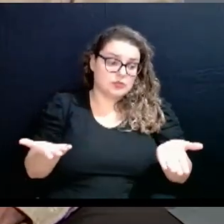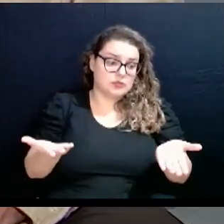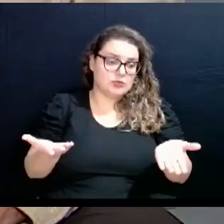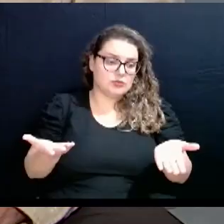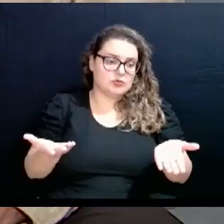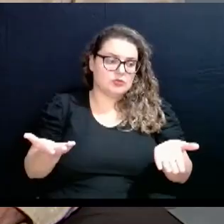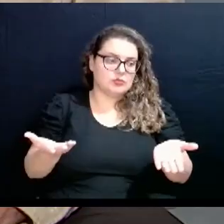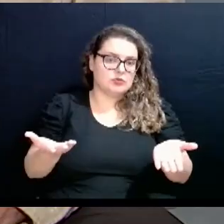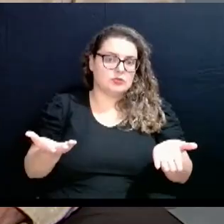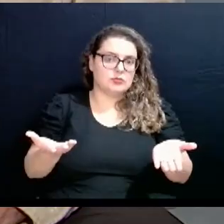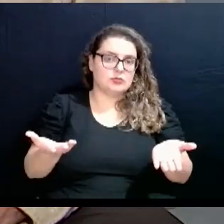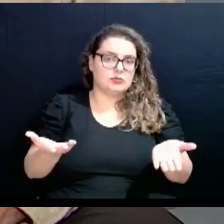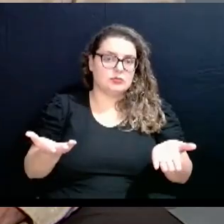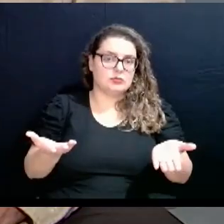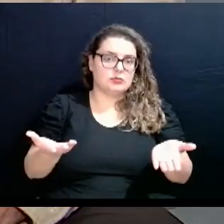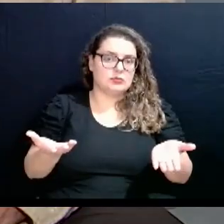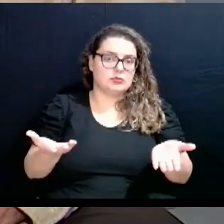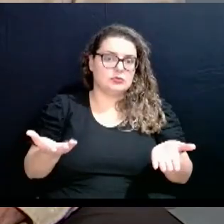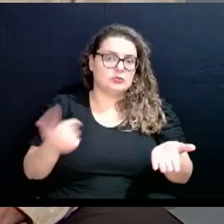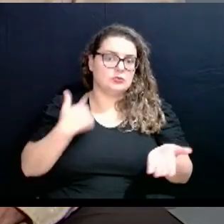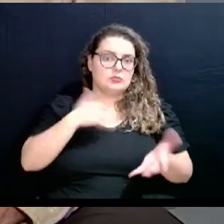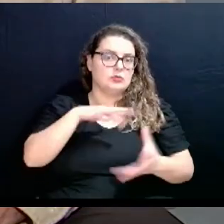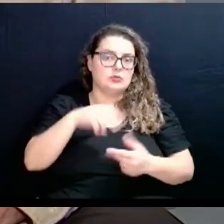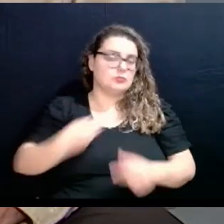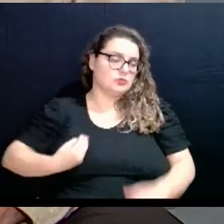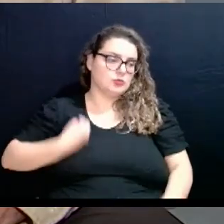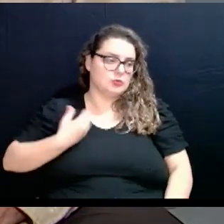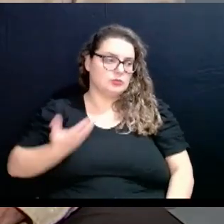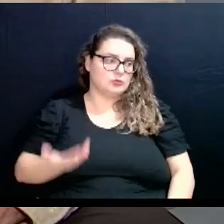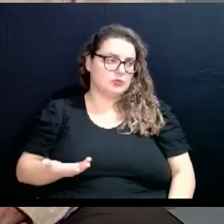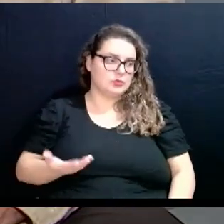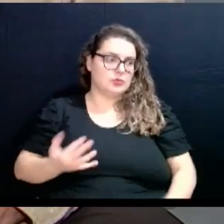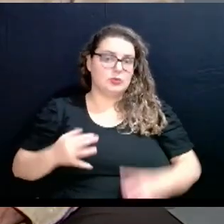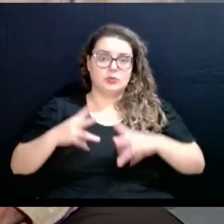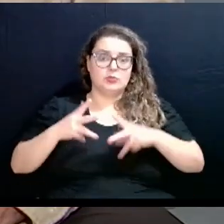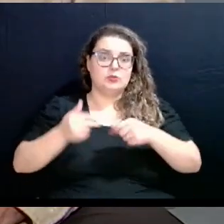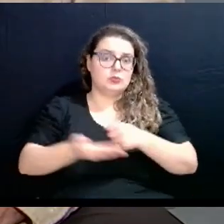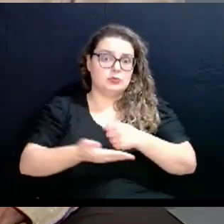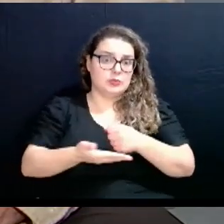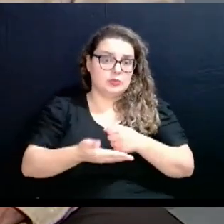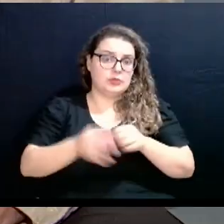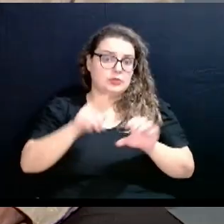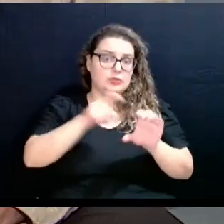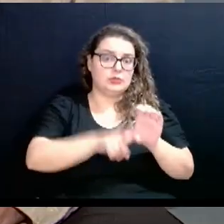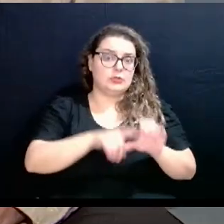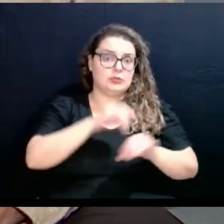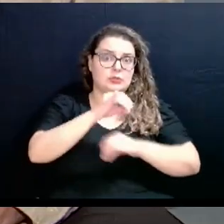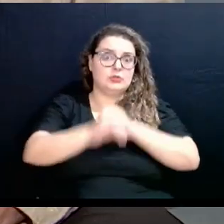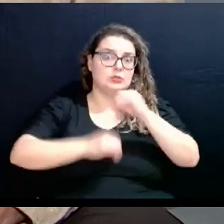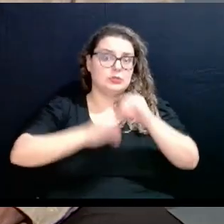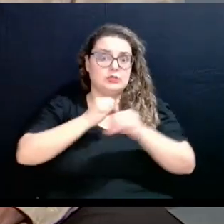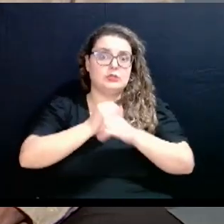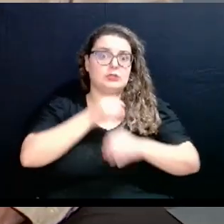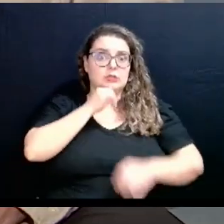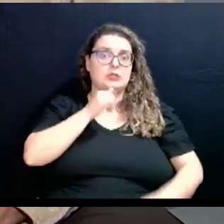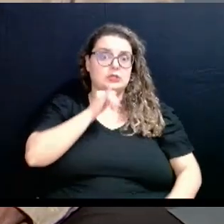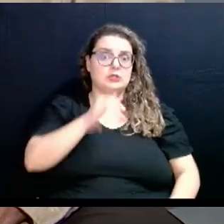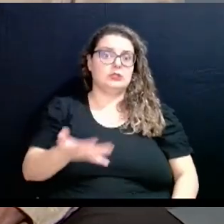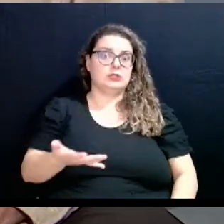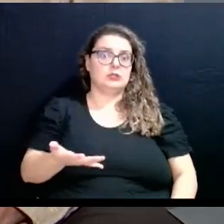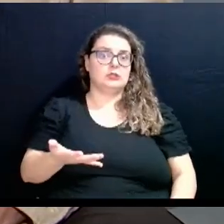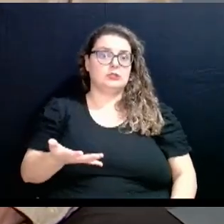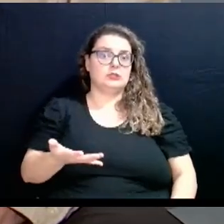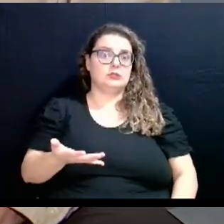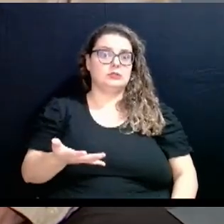mundo porque hoje no nosso mundo que a gente vive, tudo basicamente depende da internet, né? Como que faz